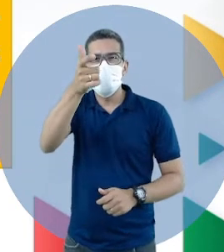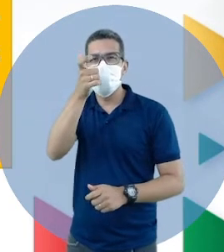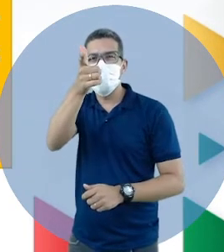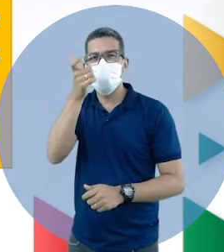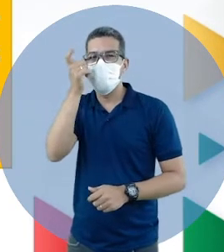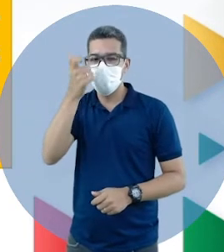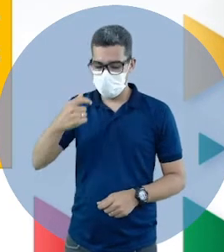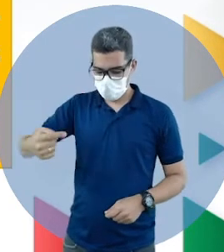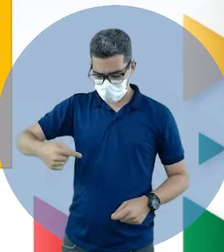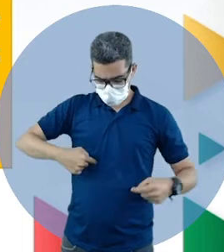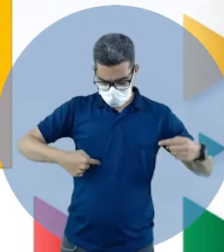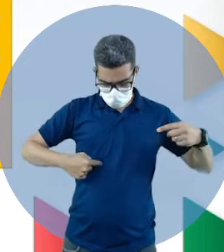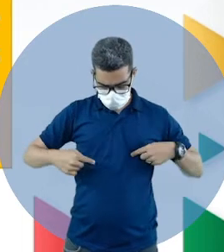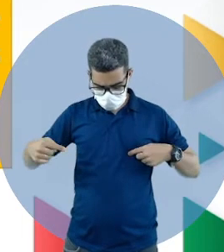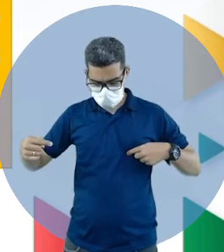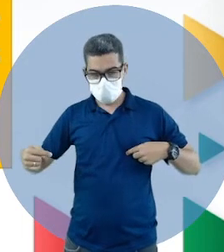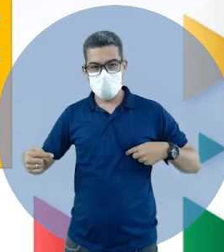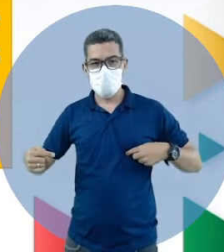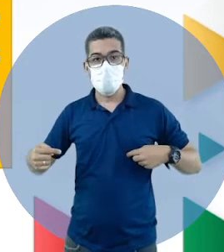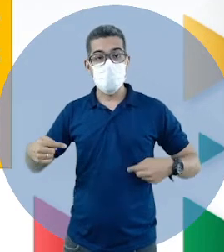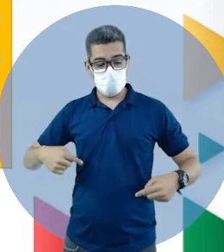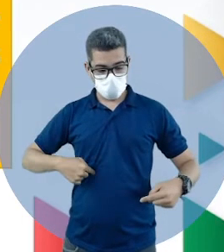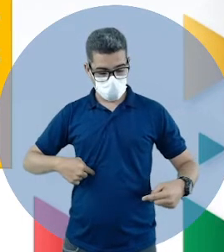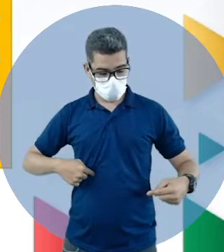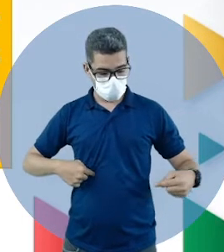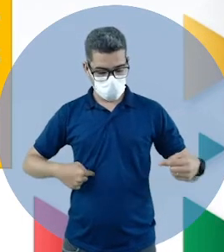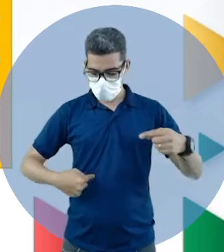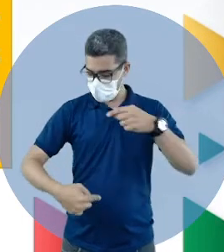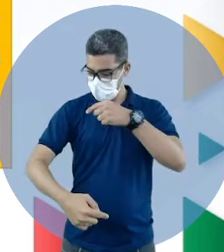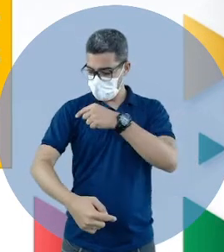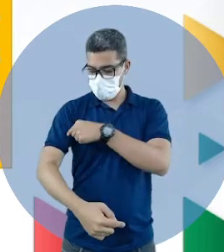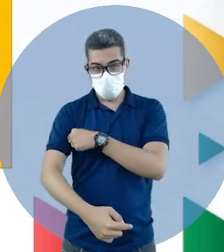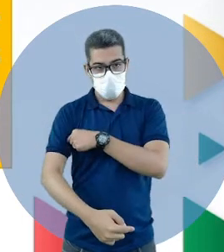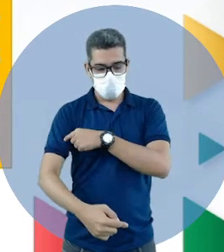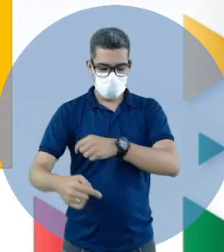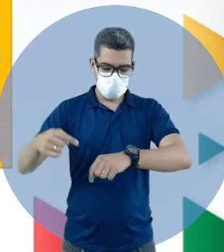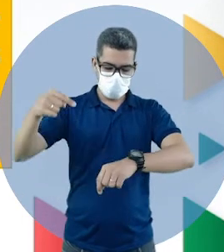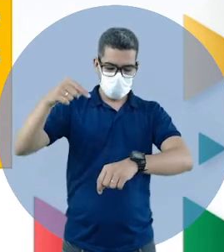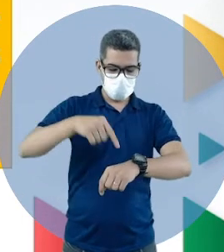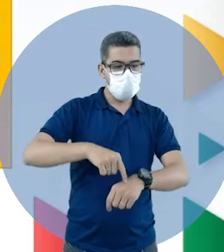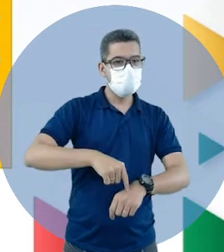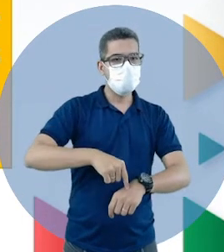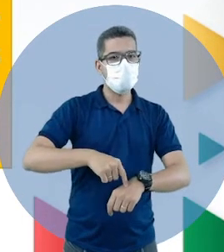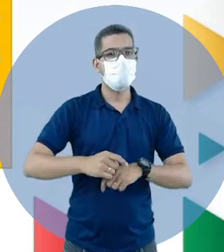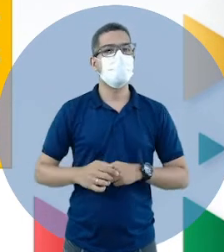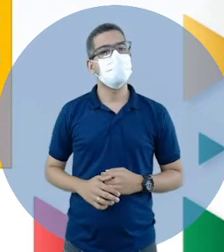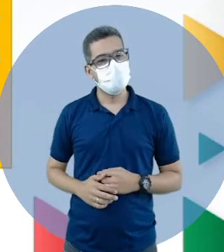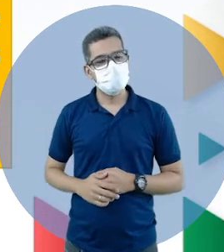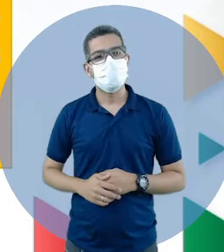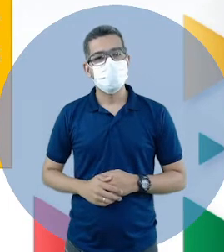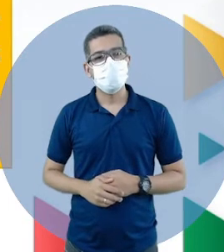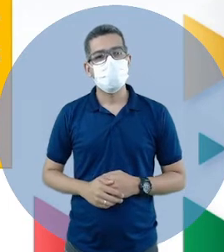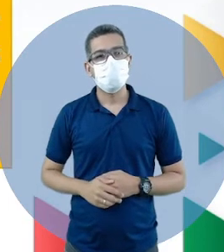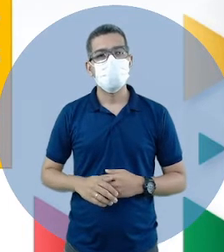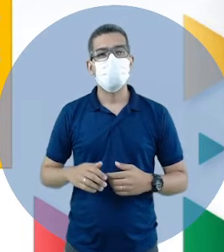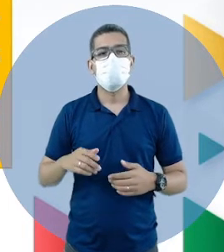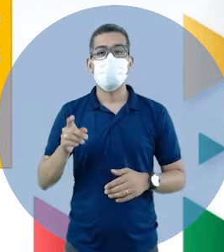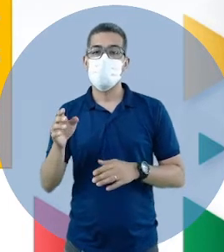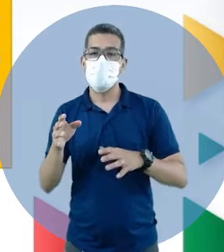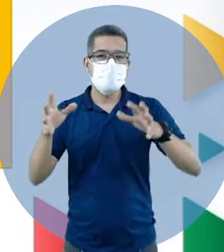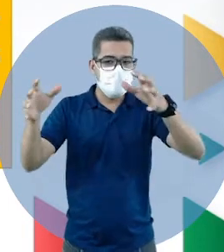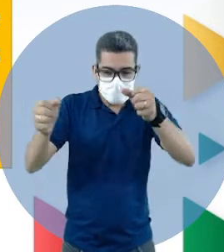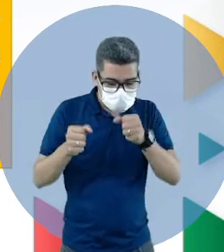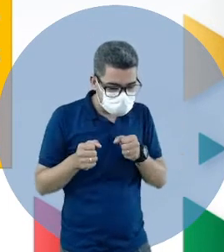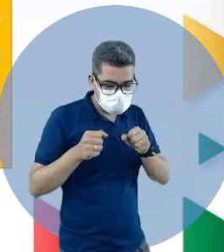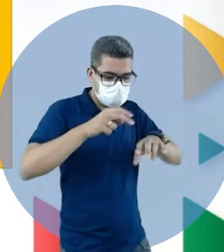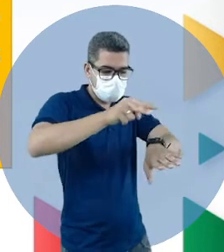no abdômen, no braço e na mão esquerda, quando cumprimentava os fiéis. Ele foi levado para o